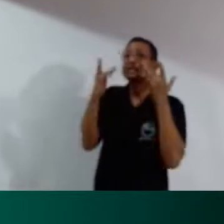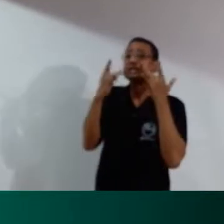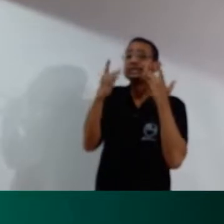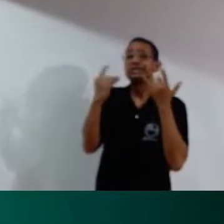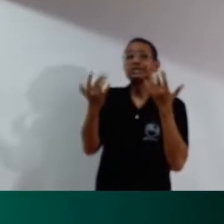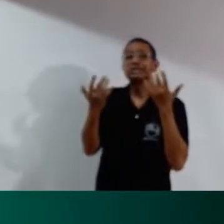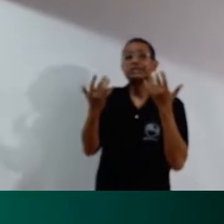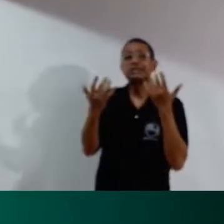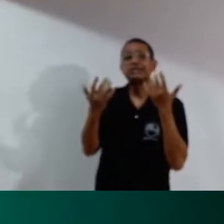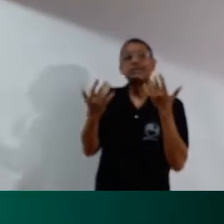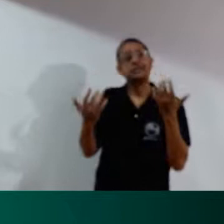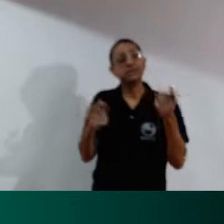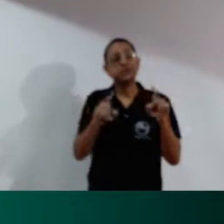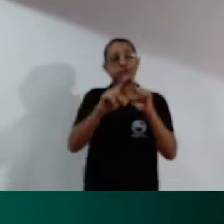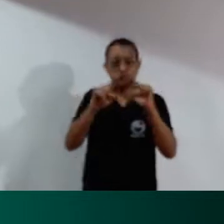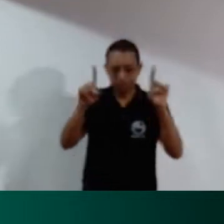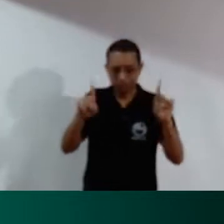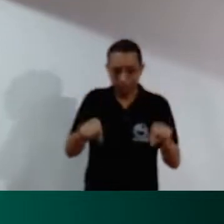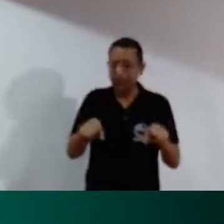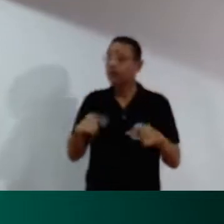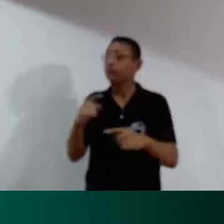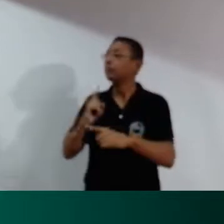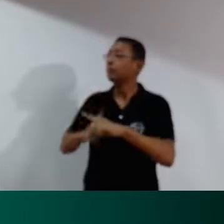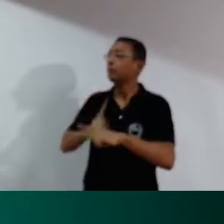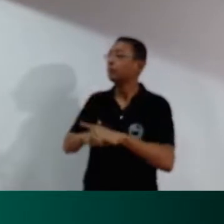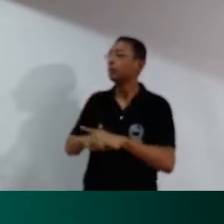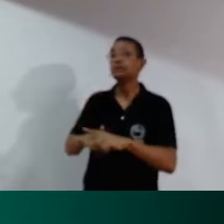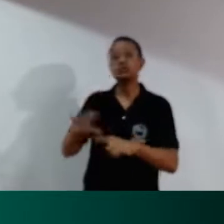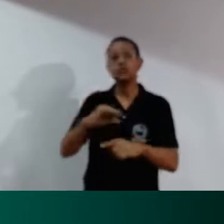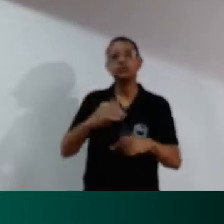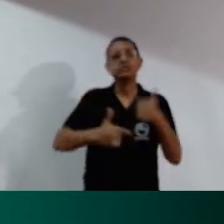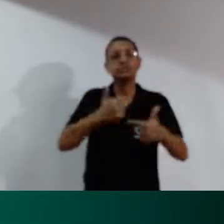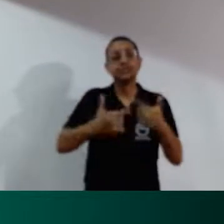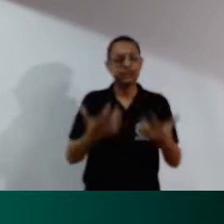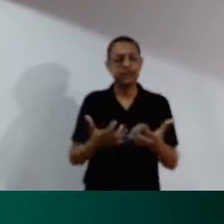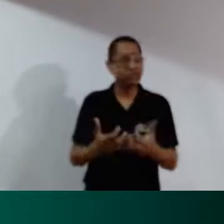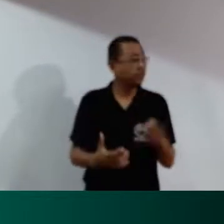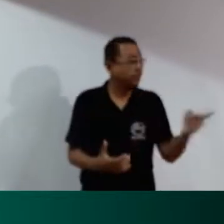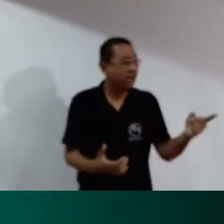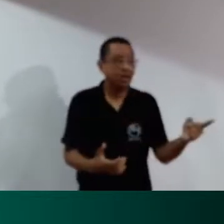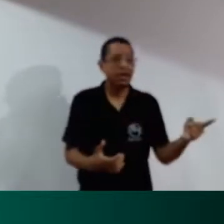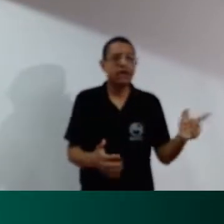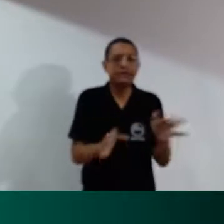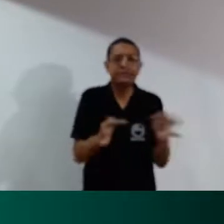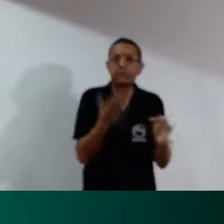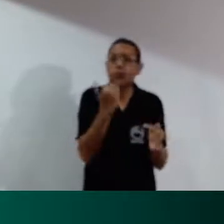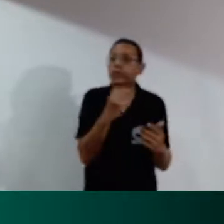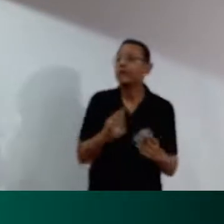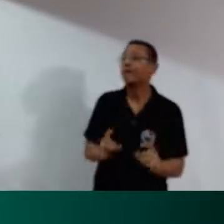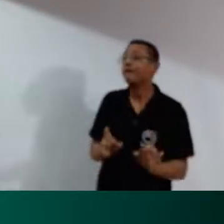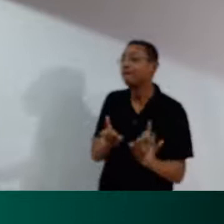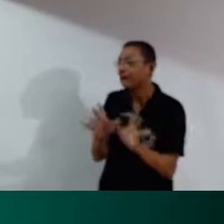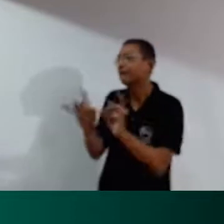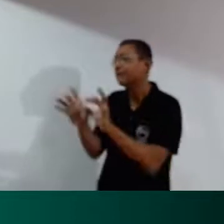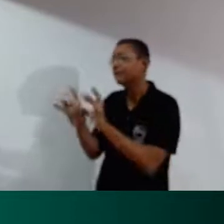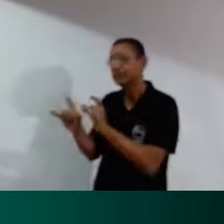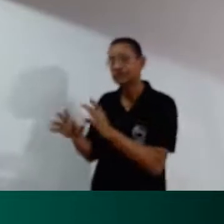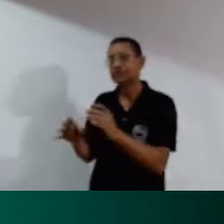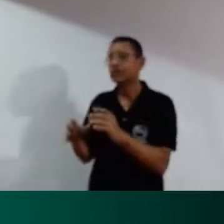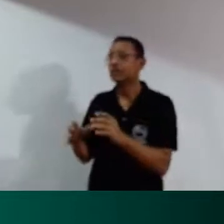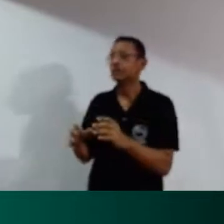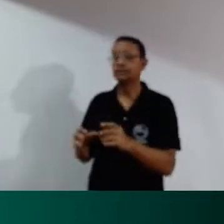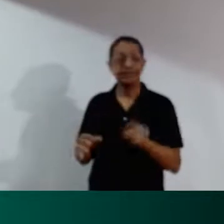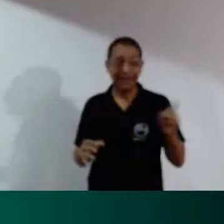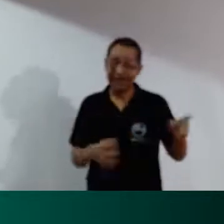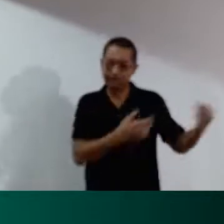quer fazer projeto que tá todo mundo querendo trabalhar ele tava vendendo caldo ele tá falando isso entendeu tá vendendo caldo para sobreviver e ele tá falando eu quero trazer minha